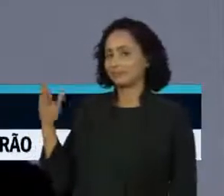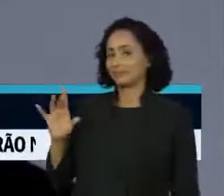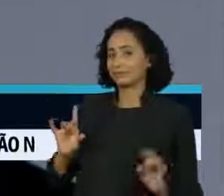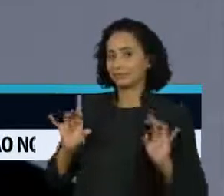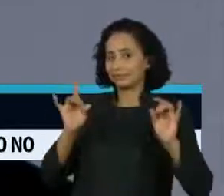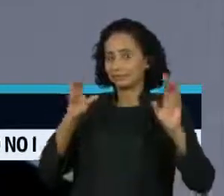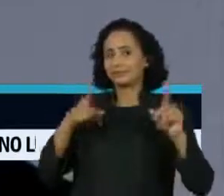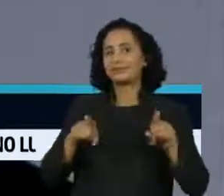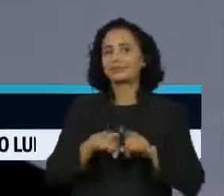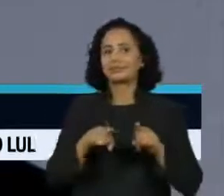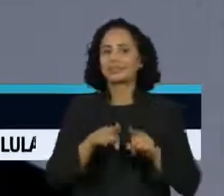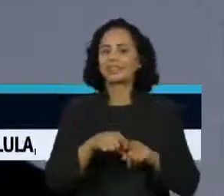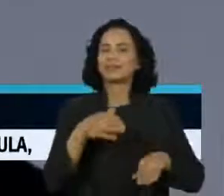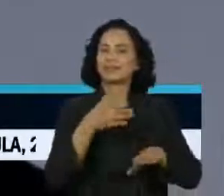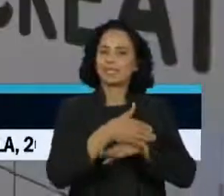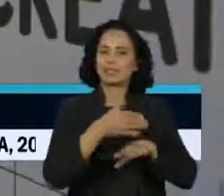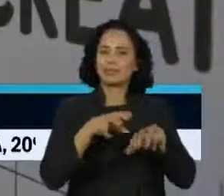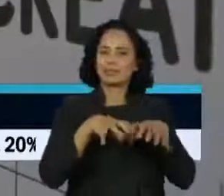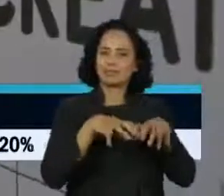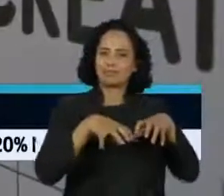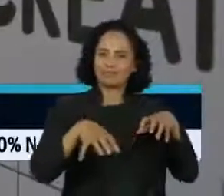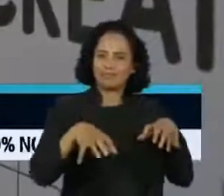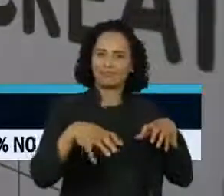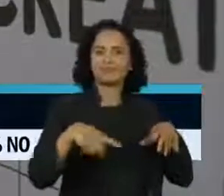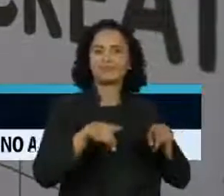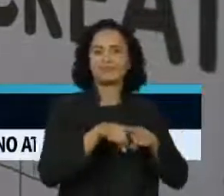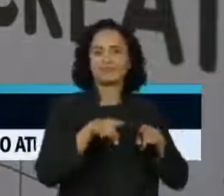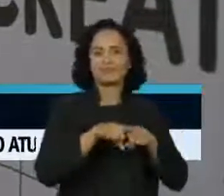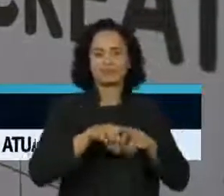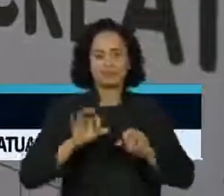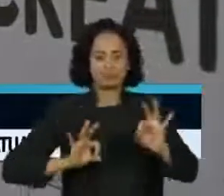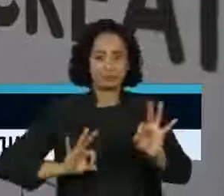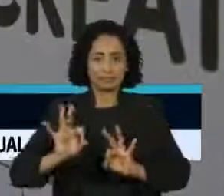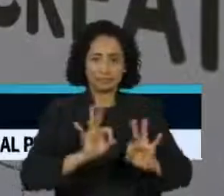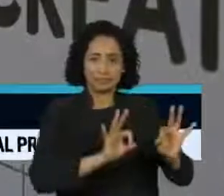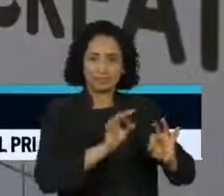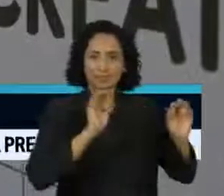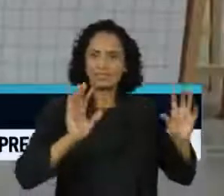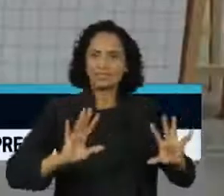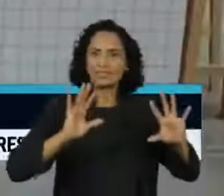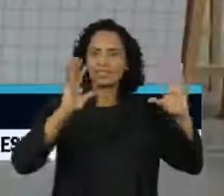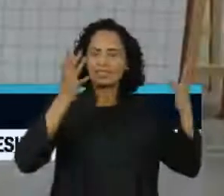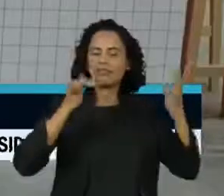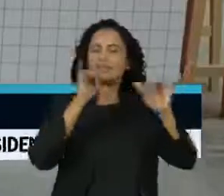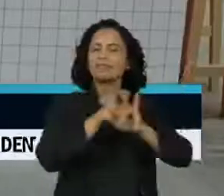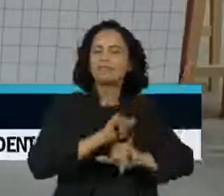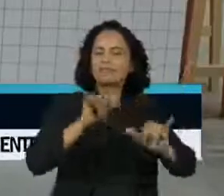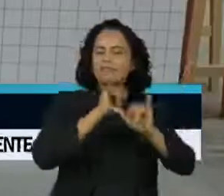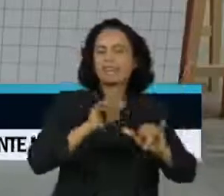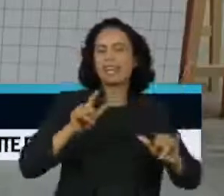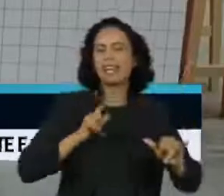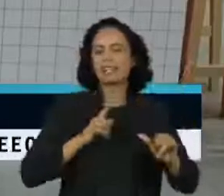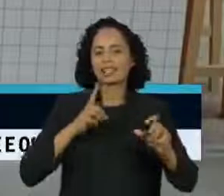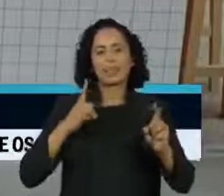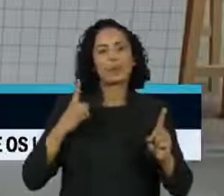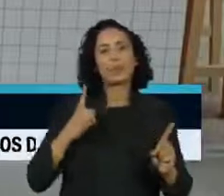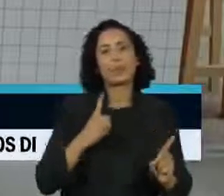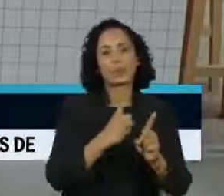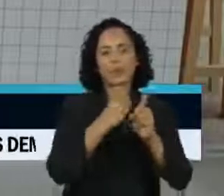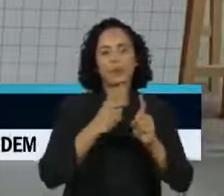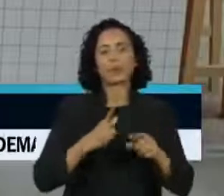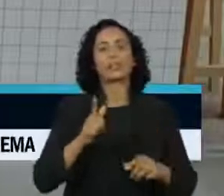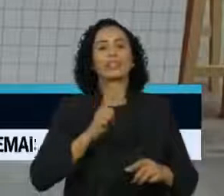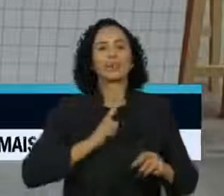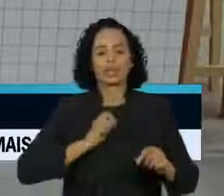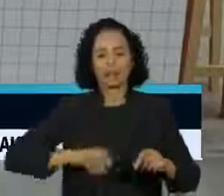Aya, participa de forma remota. Os organizadores do evento reforçaram que, apesar de o encontro em si não ser como antes, o setor